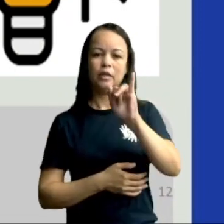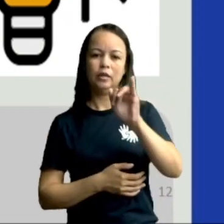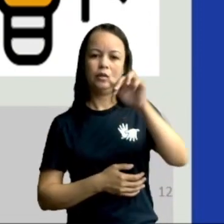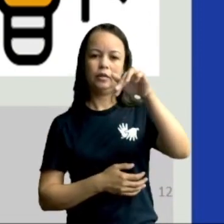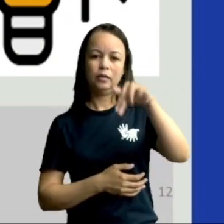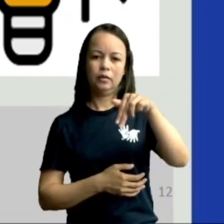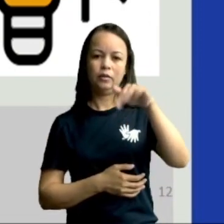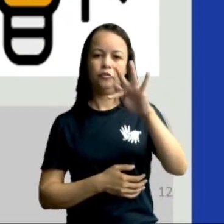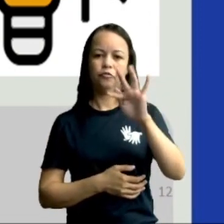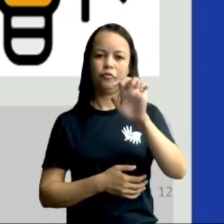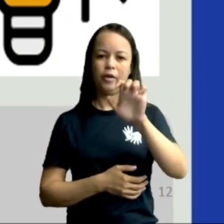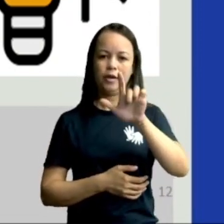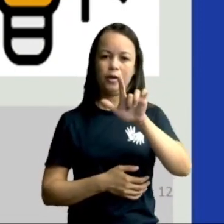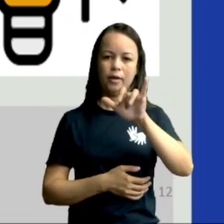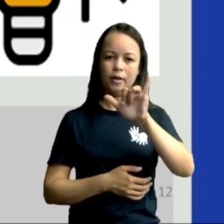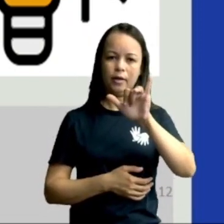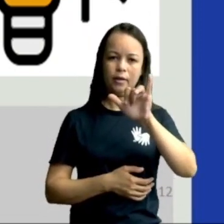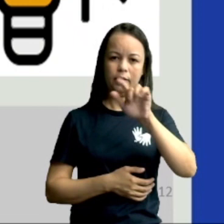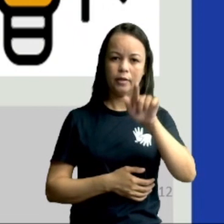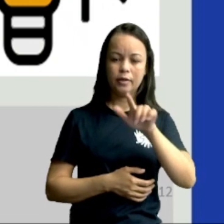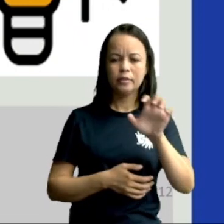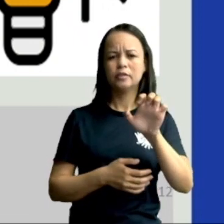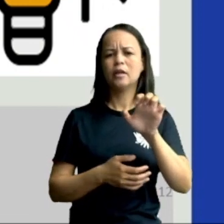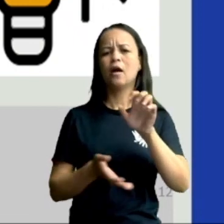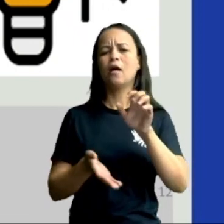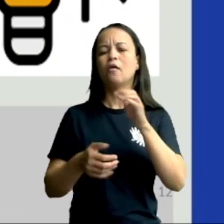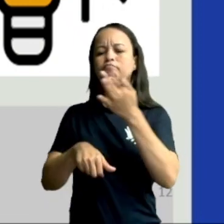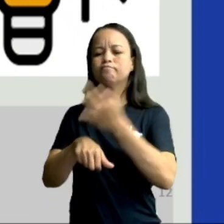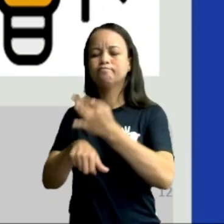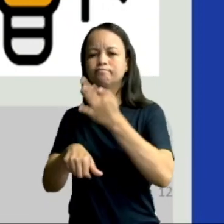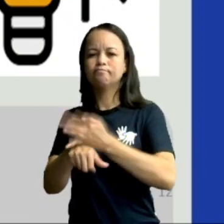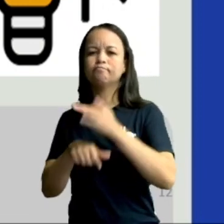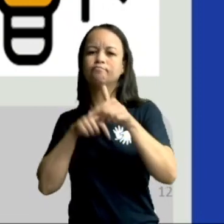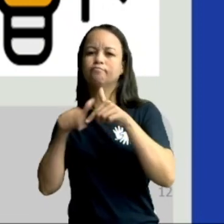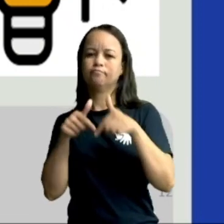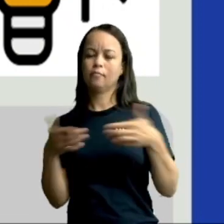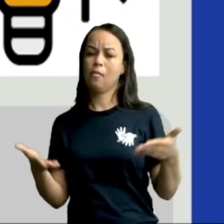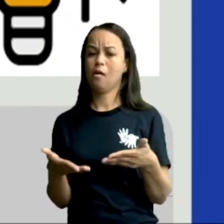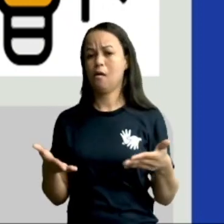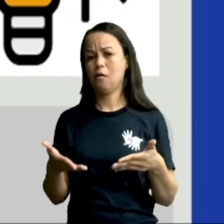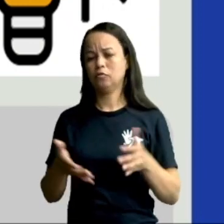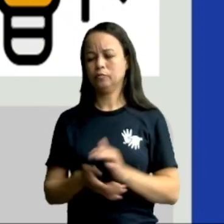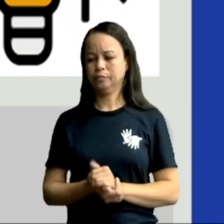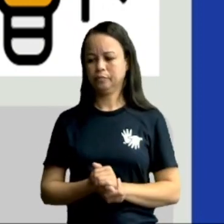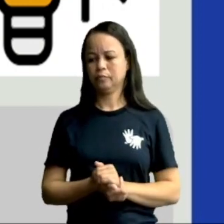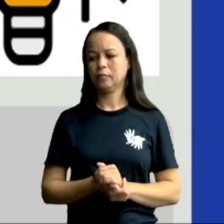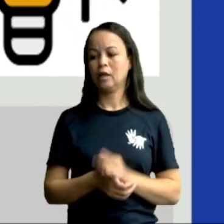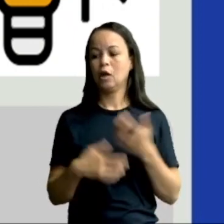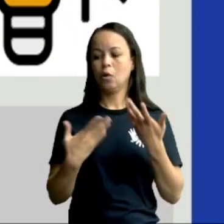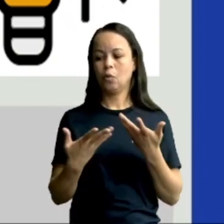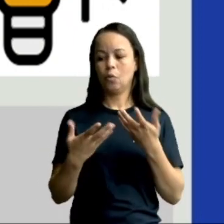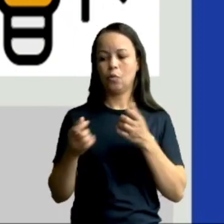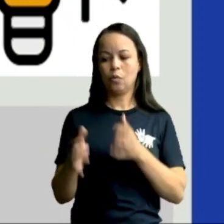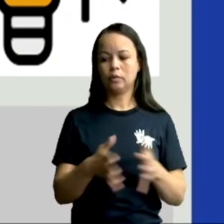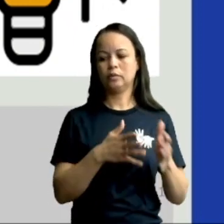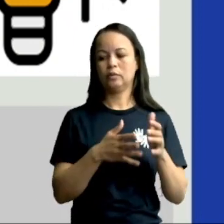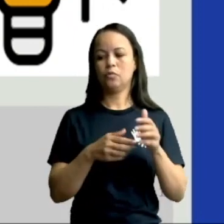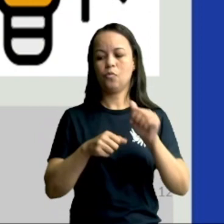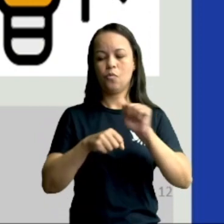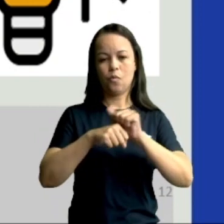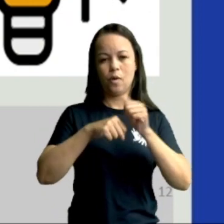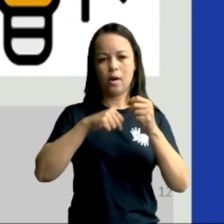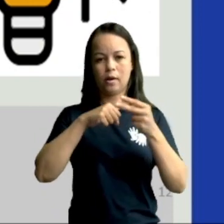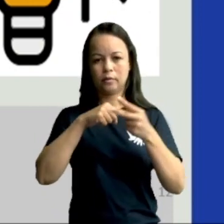ao serviço hoje. O adjetivo tornou-se substantivo.